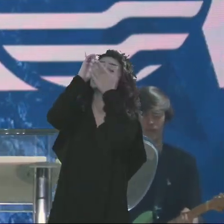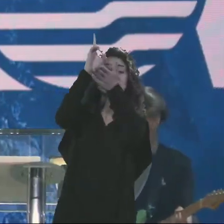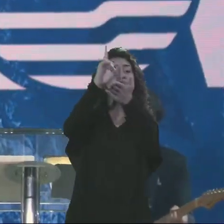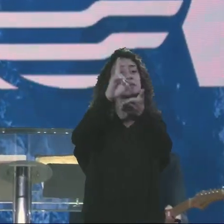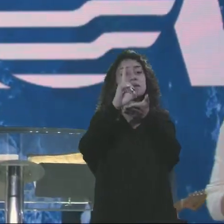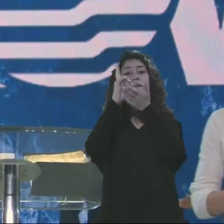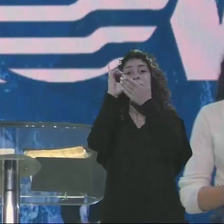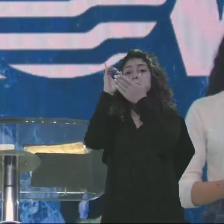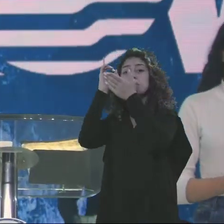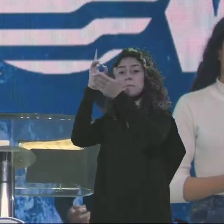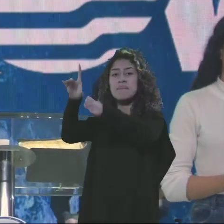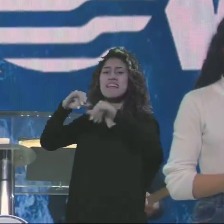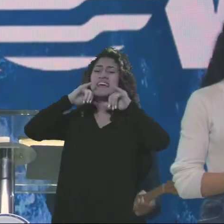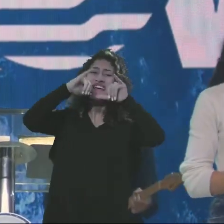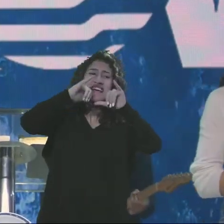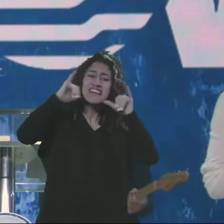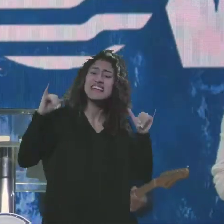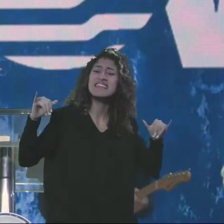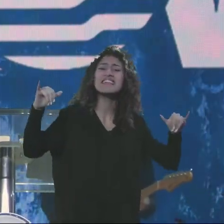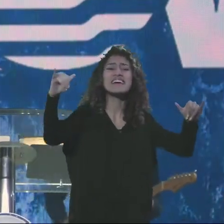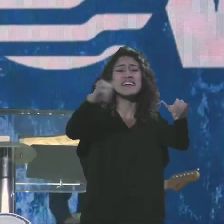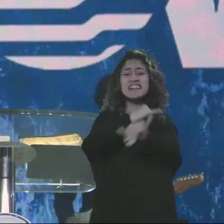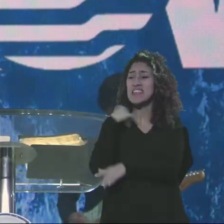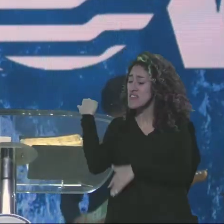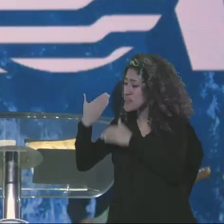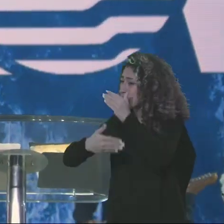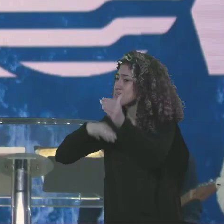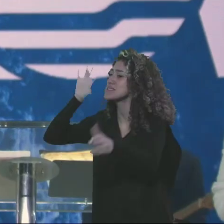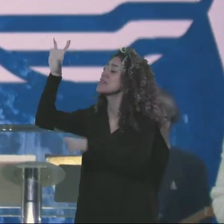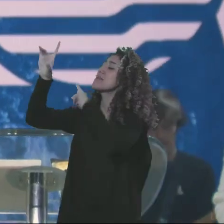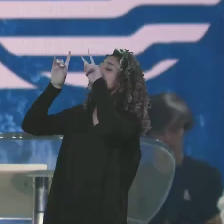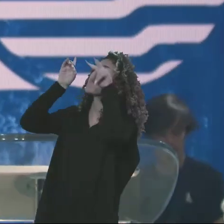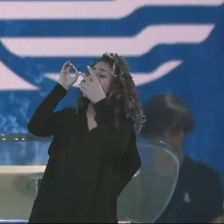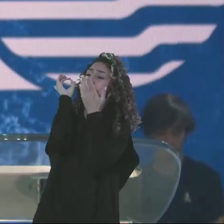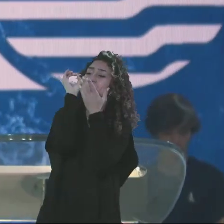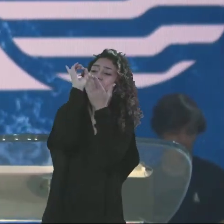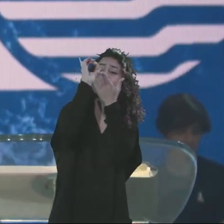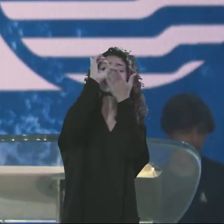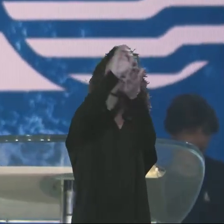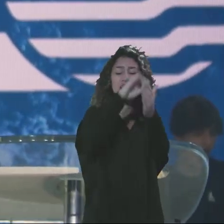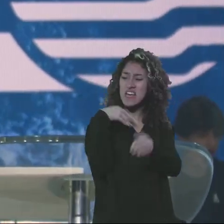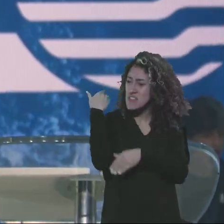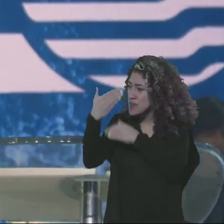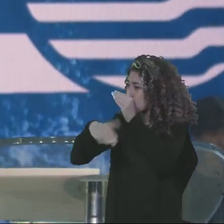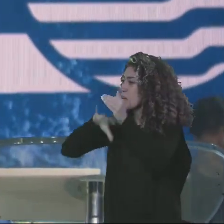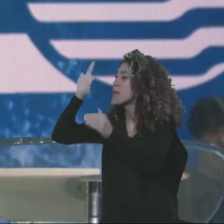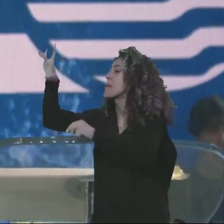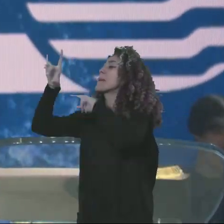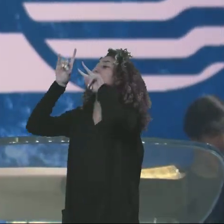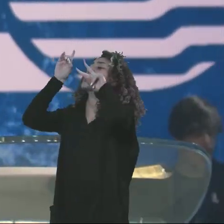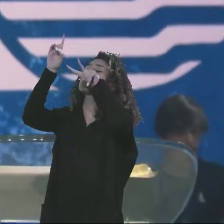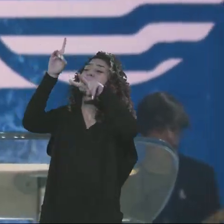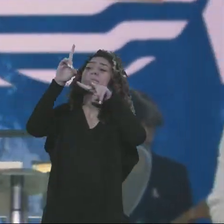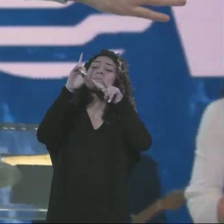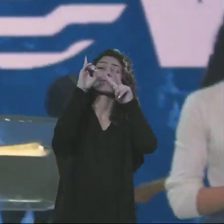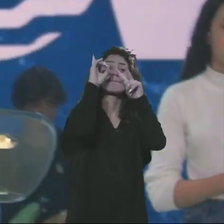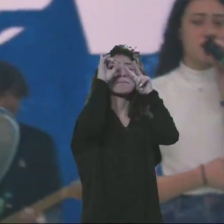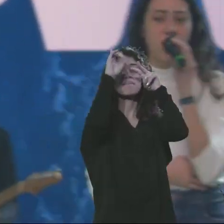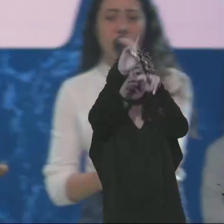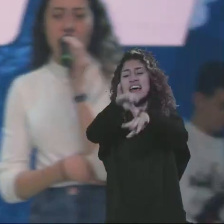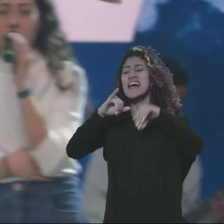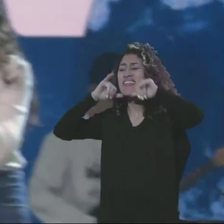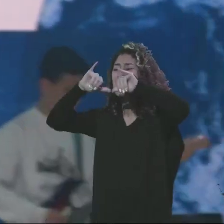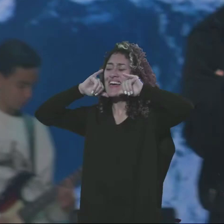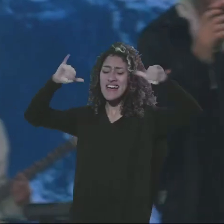e comece a declarar: eu continuarei olhando para Ti, Senhor. Eu continuarei olhando para Ti.